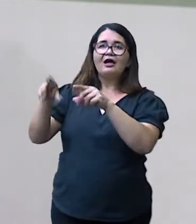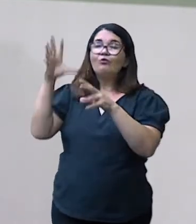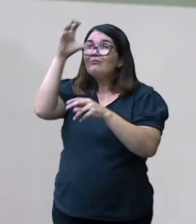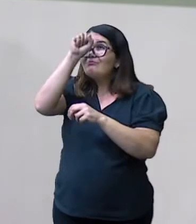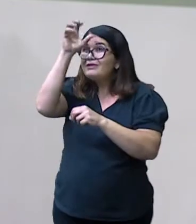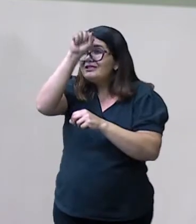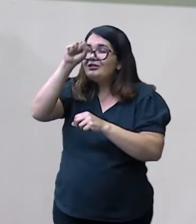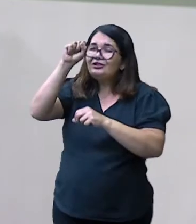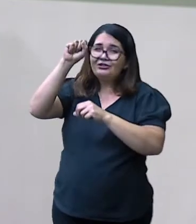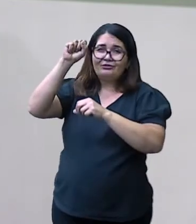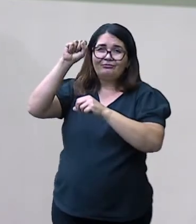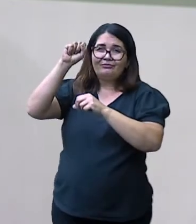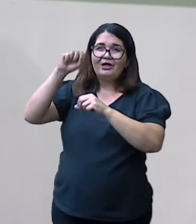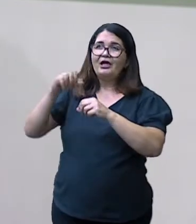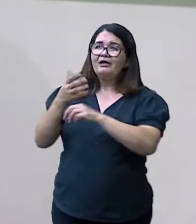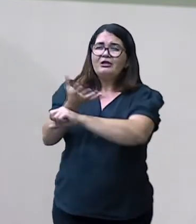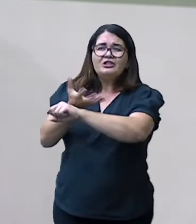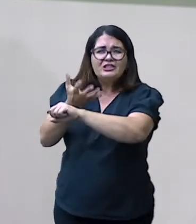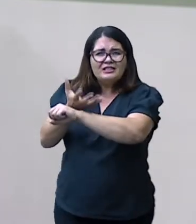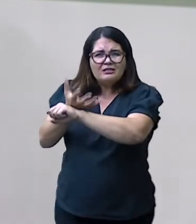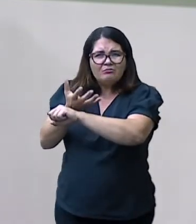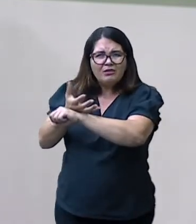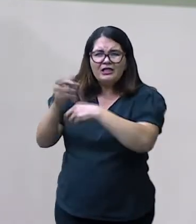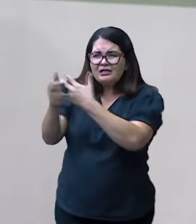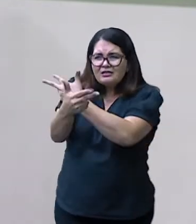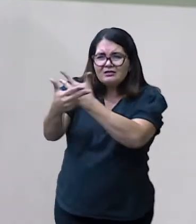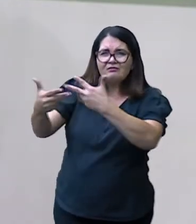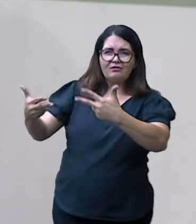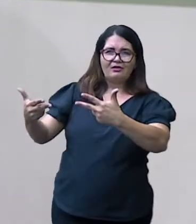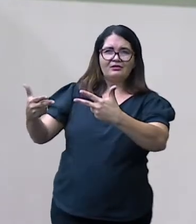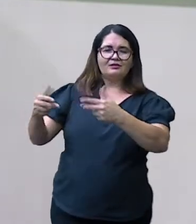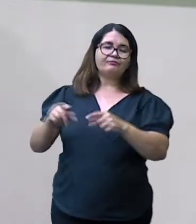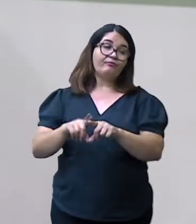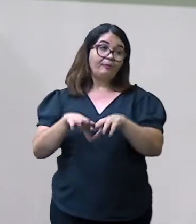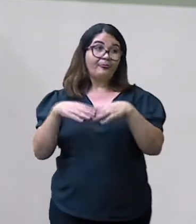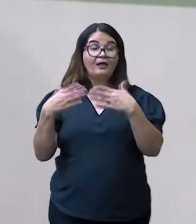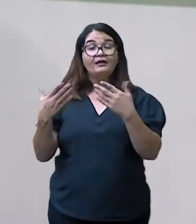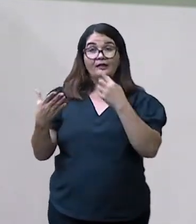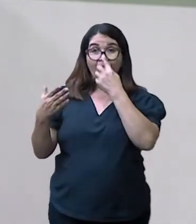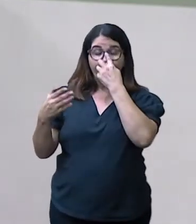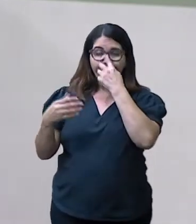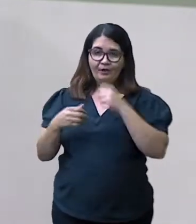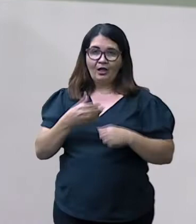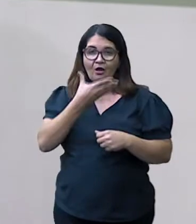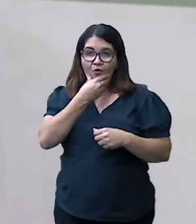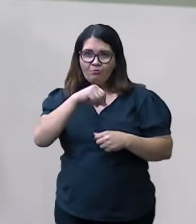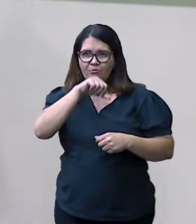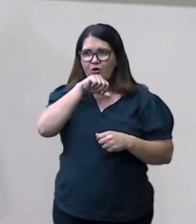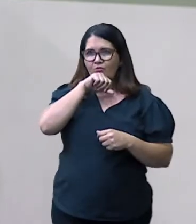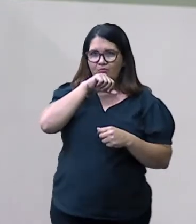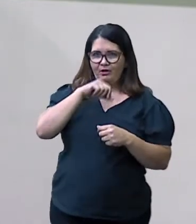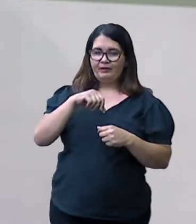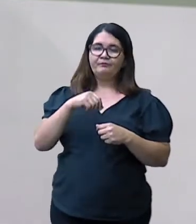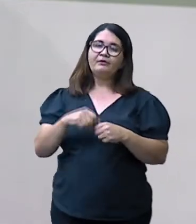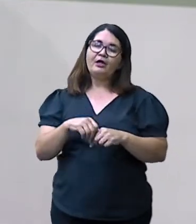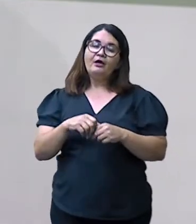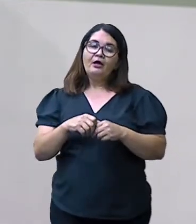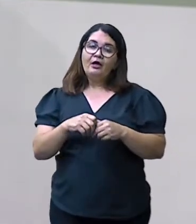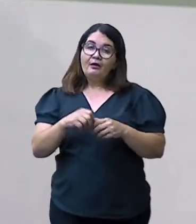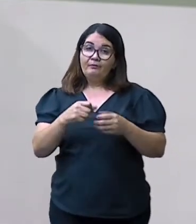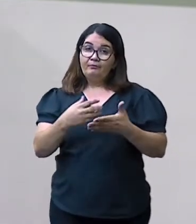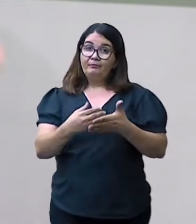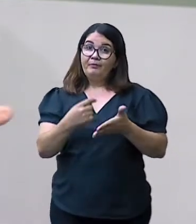optar, porque chega aqui, já tem a conta do colégio para pagar. Tem uma conta de doce de todo tamanho. Você ainda